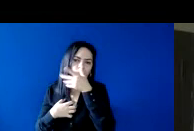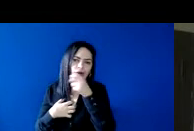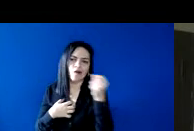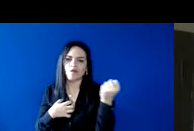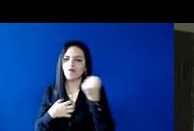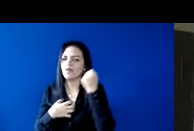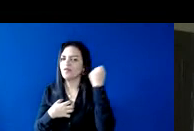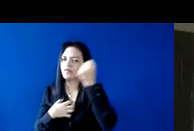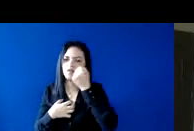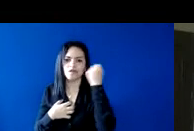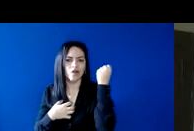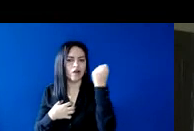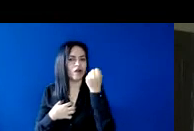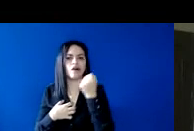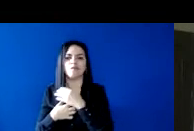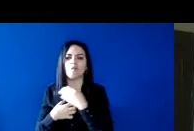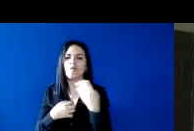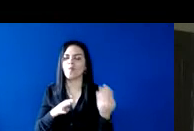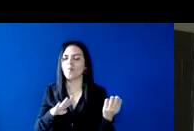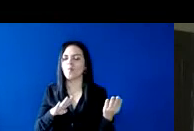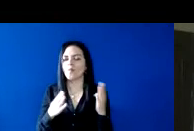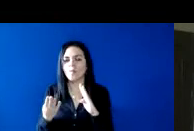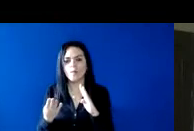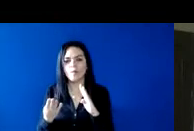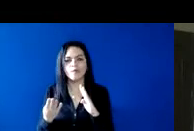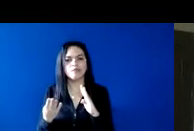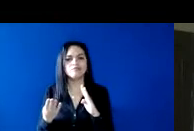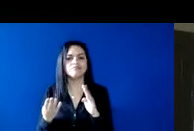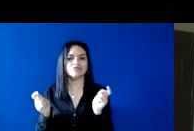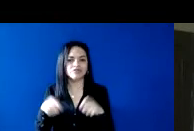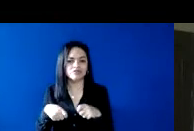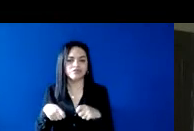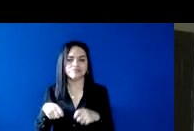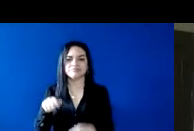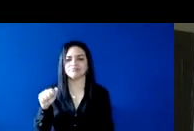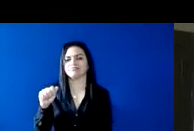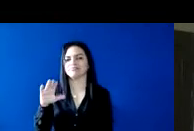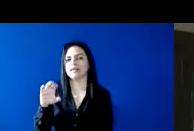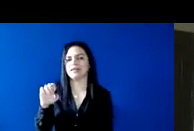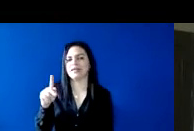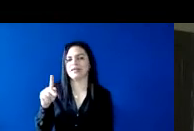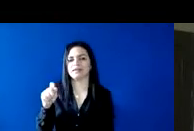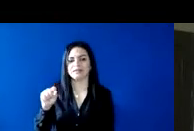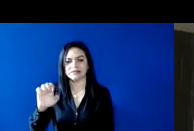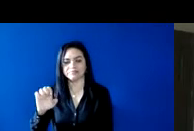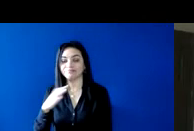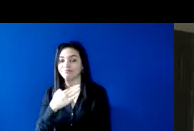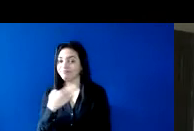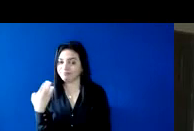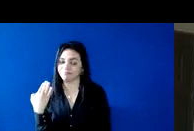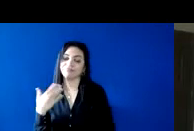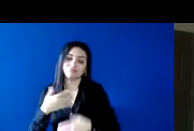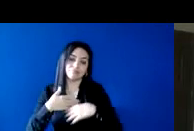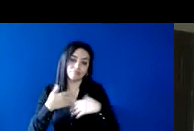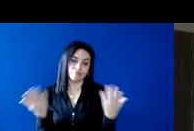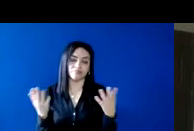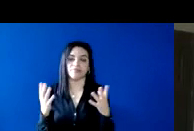avançado, mórbido, de uma sepse, e ela veio a falecer. Né? Então, aí se